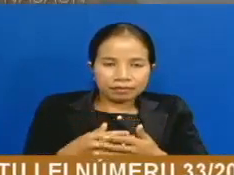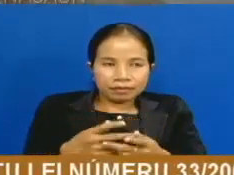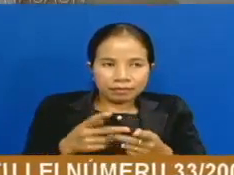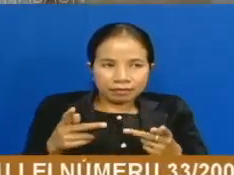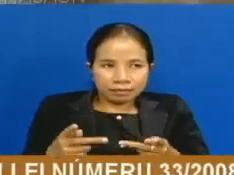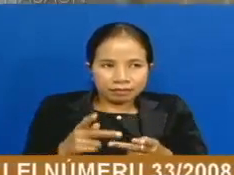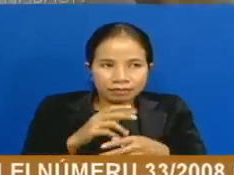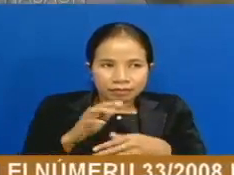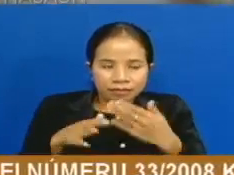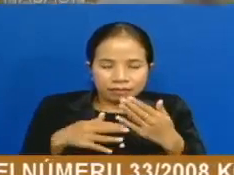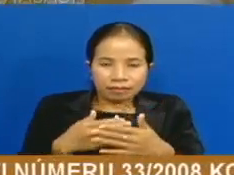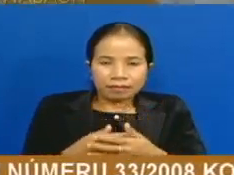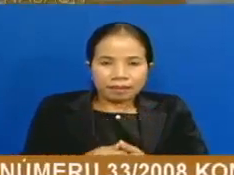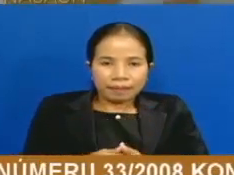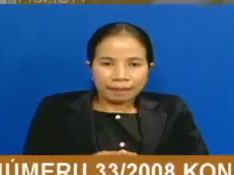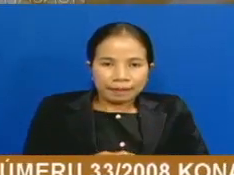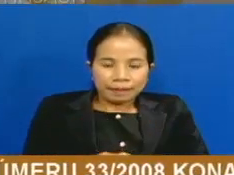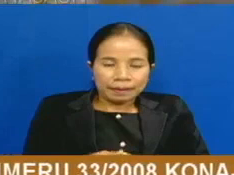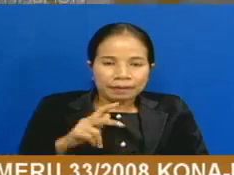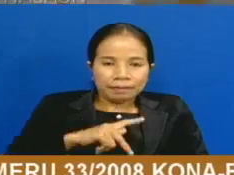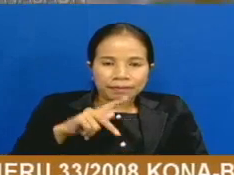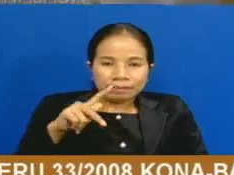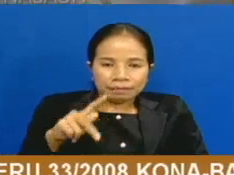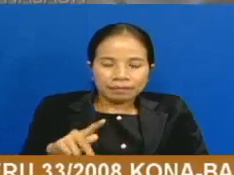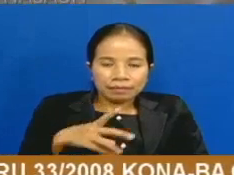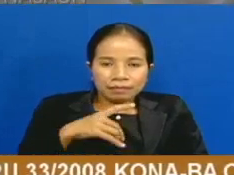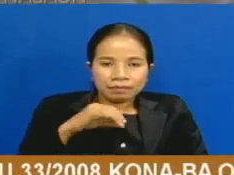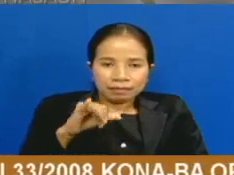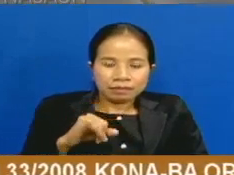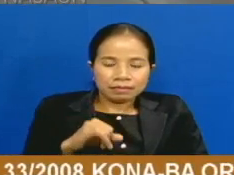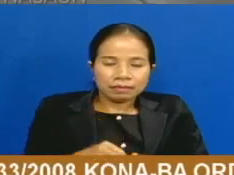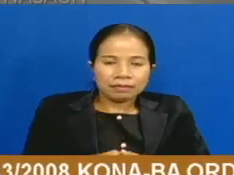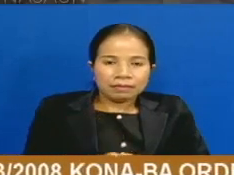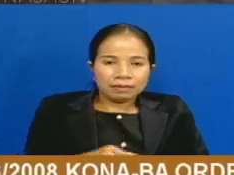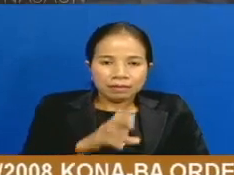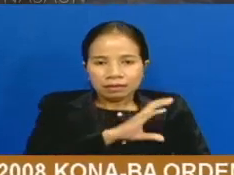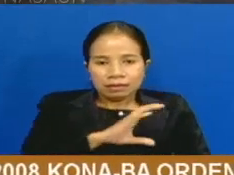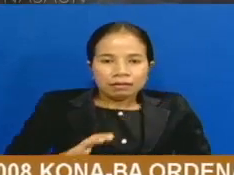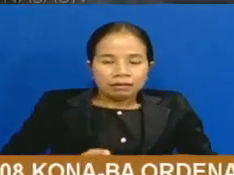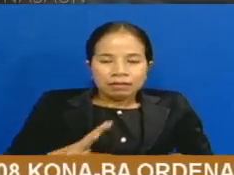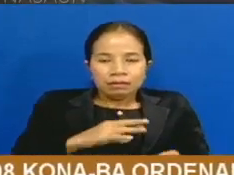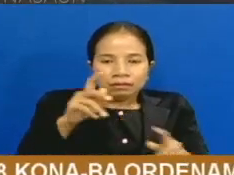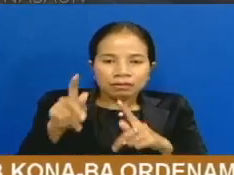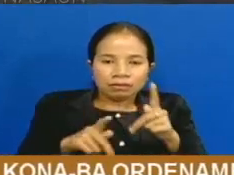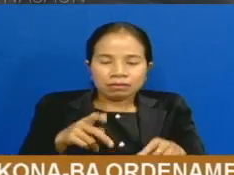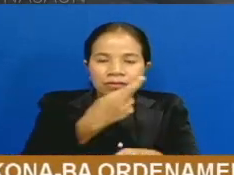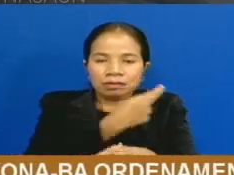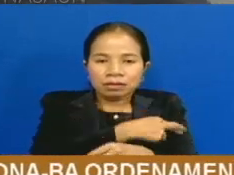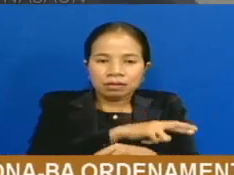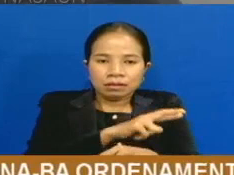geral iha residência Palpasso Dili Serani no comunidade